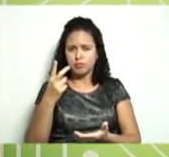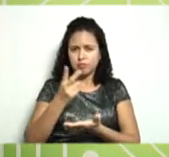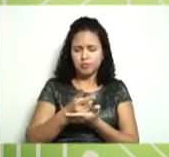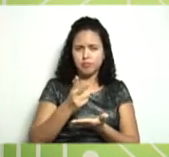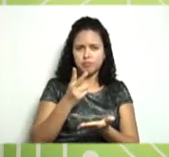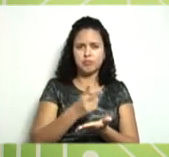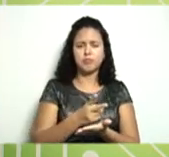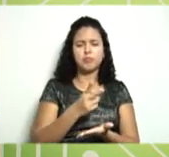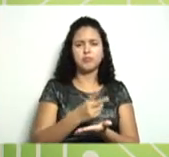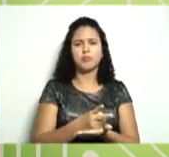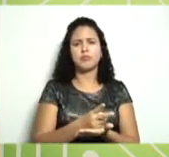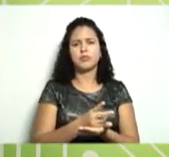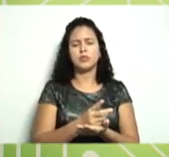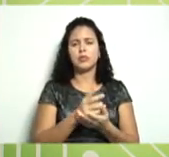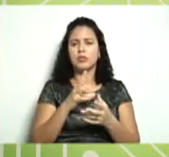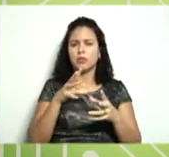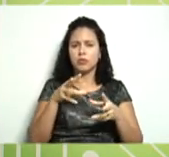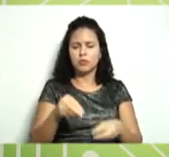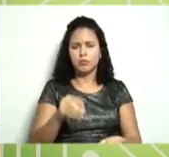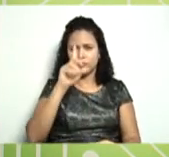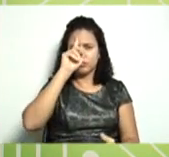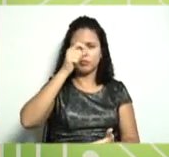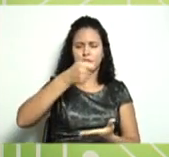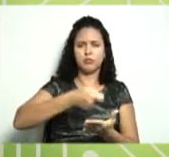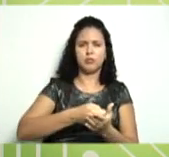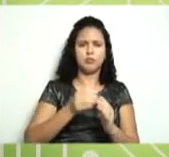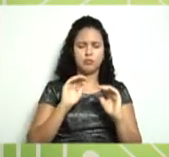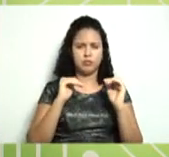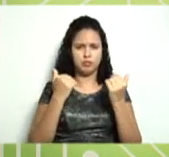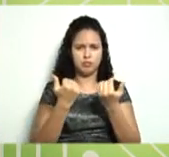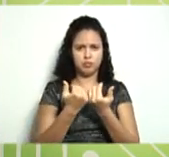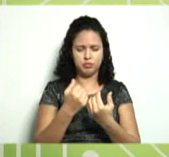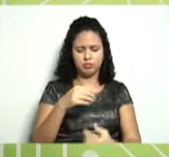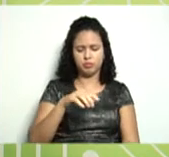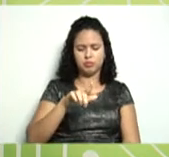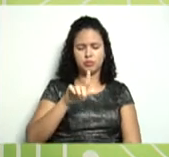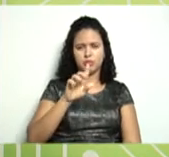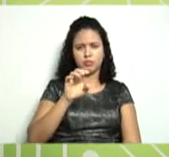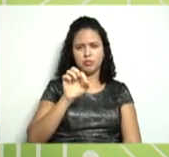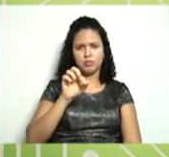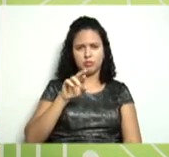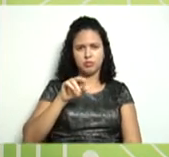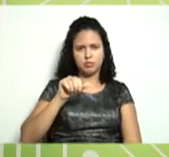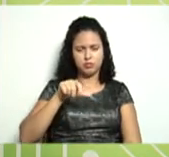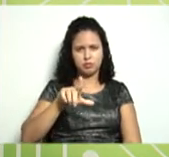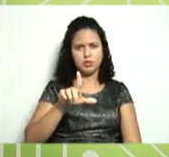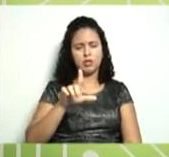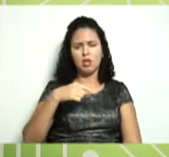frisar. Todas as decisões da Assembleia Geral, independentemente de eu